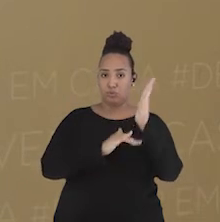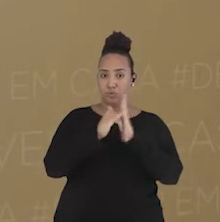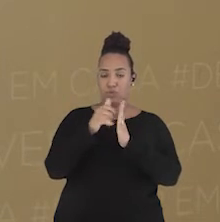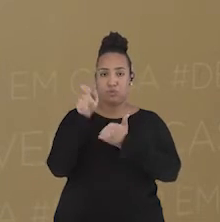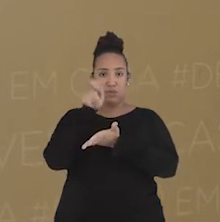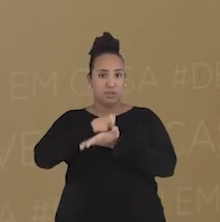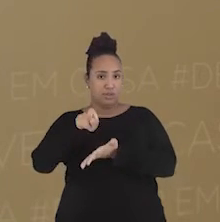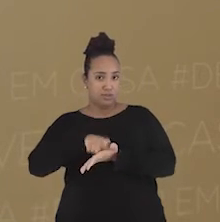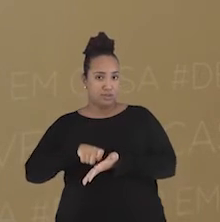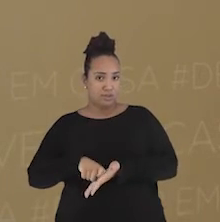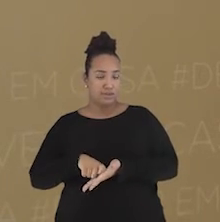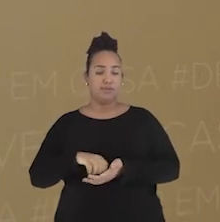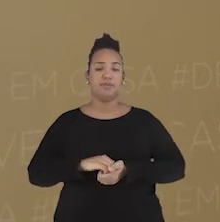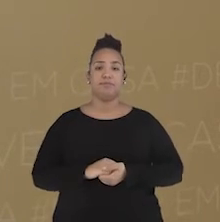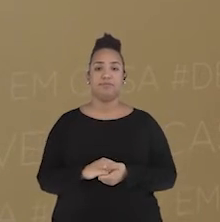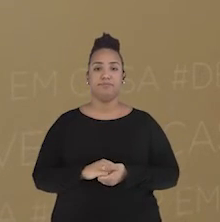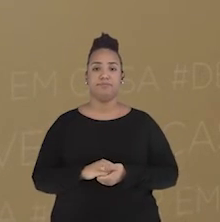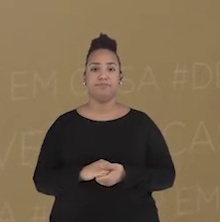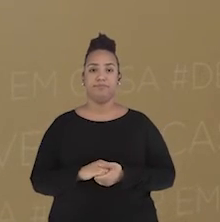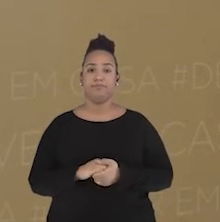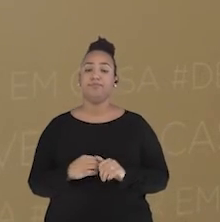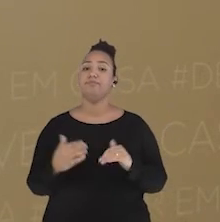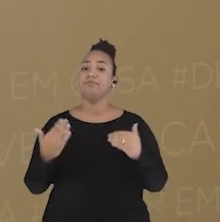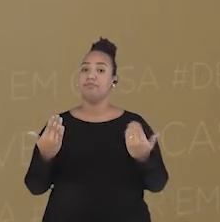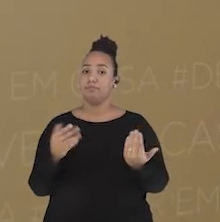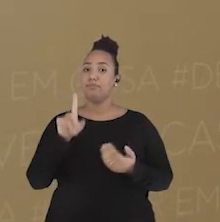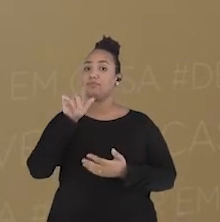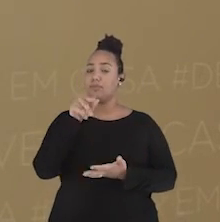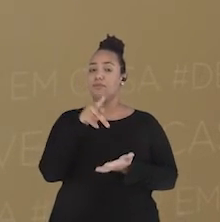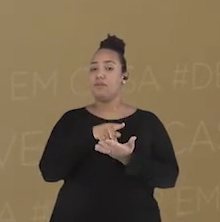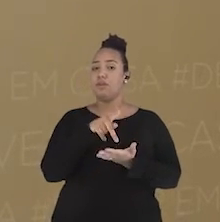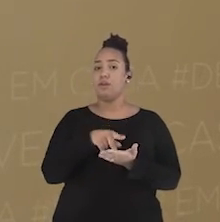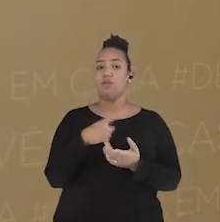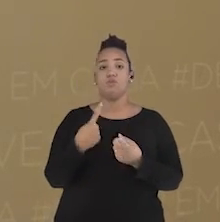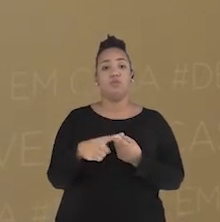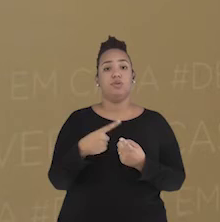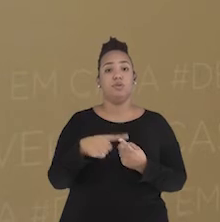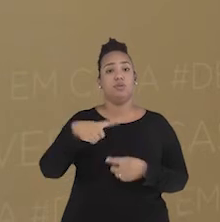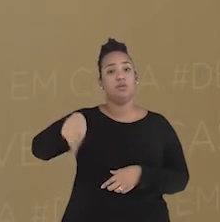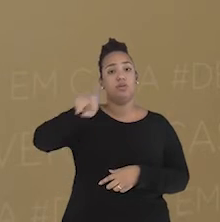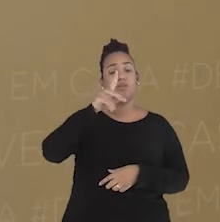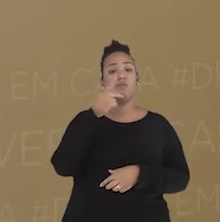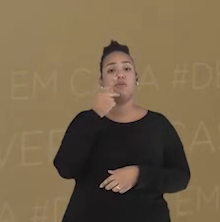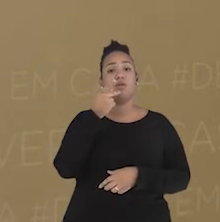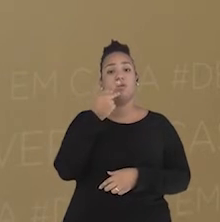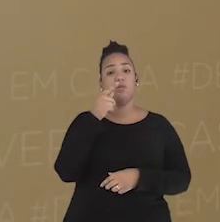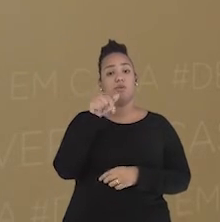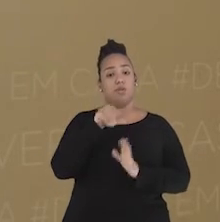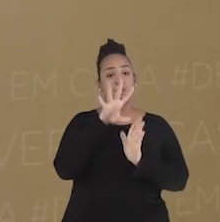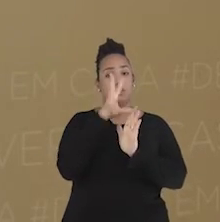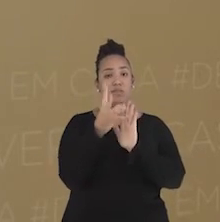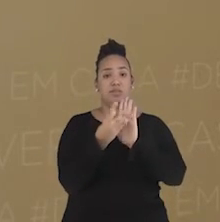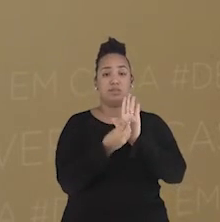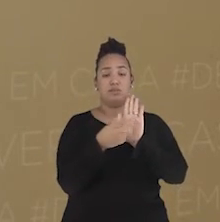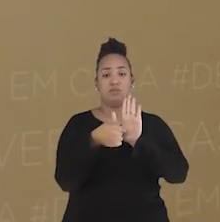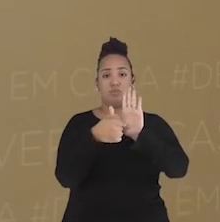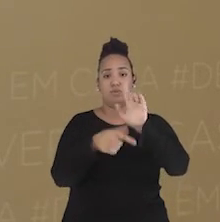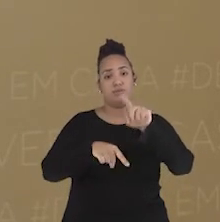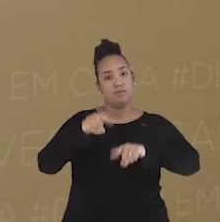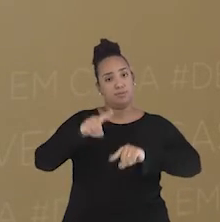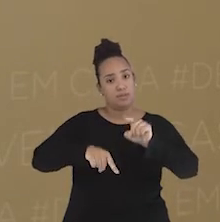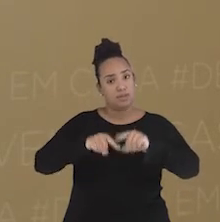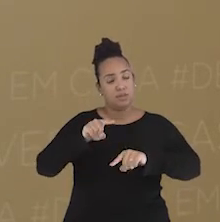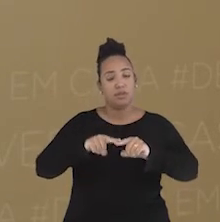grego grama, que significa algo escrito. Então, é verdadeiro quando dizemos que pictograma é um símbolo